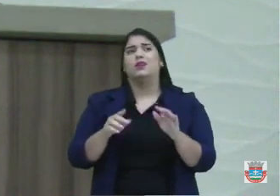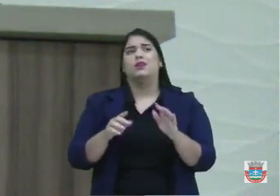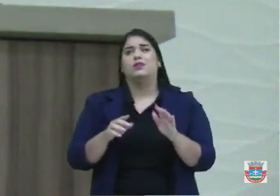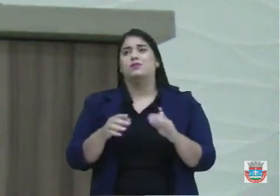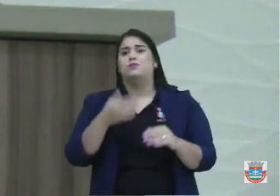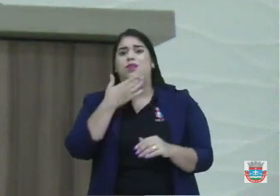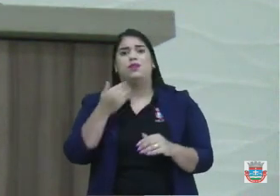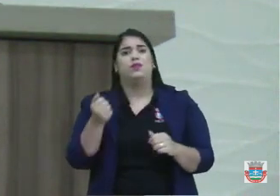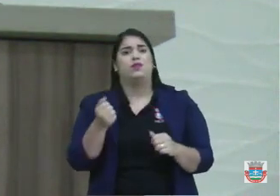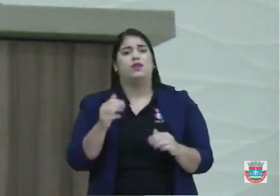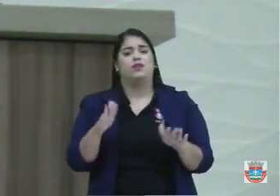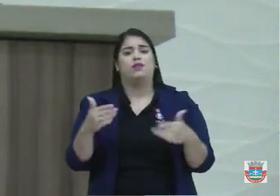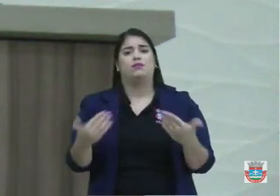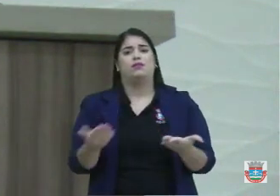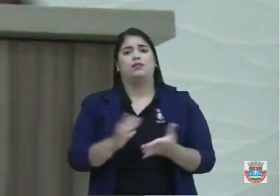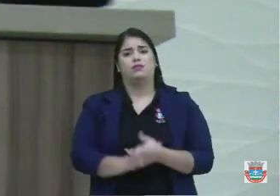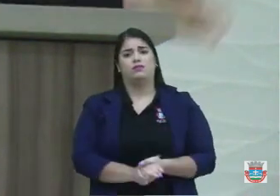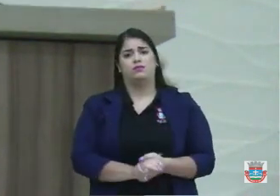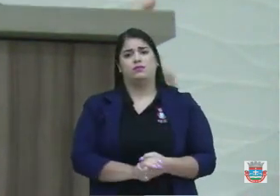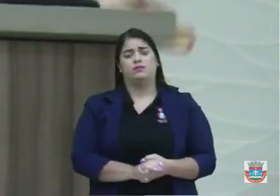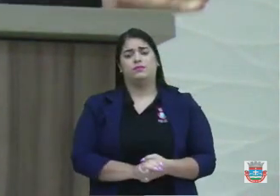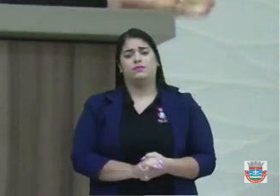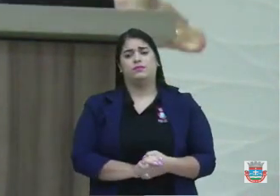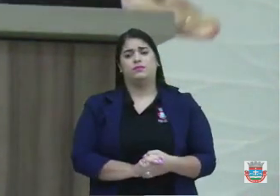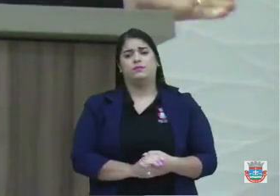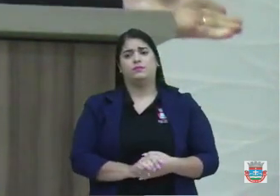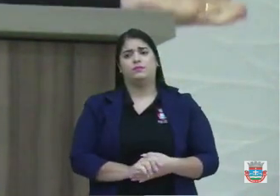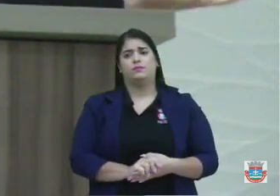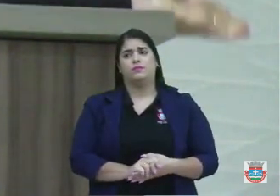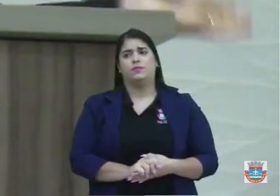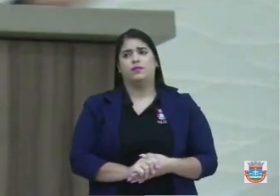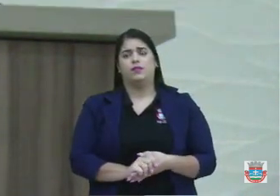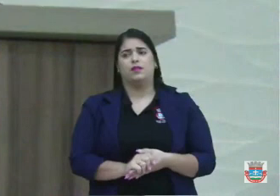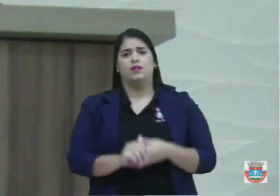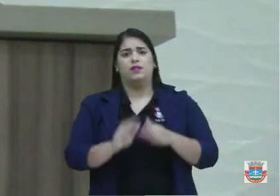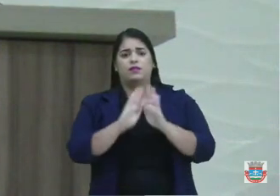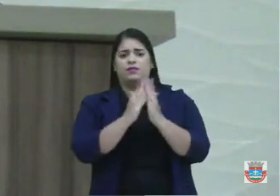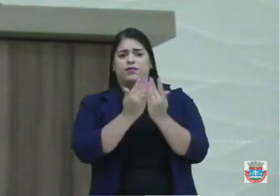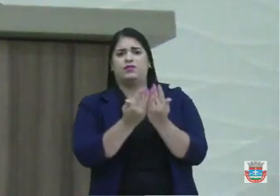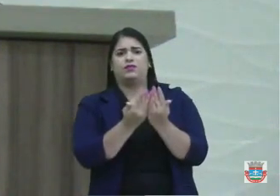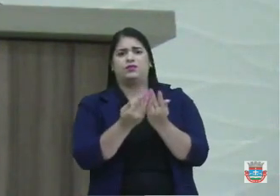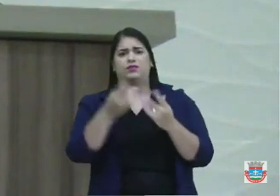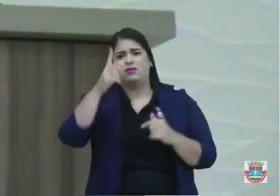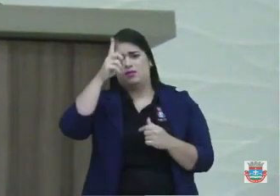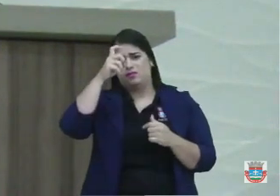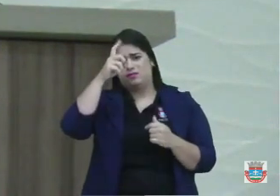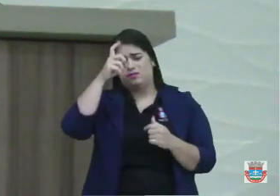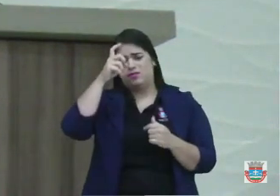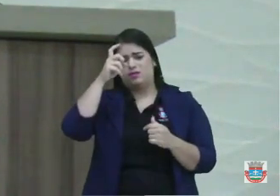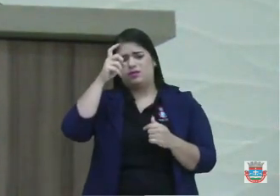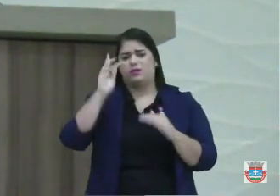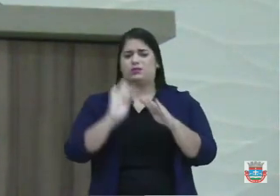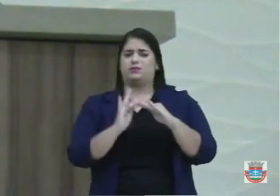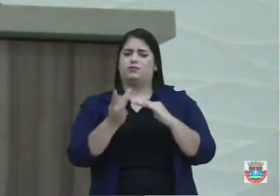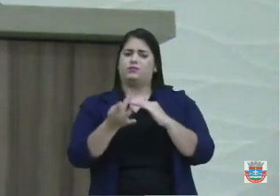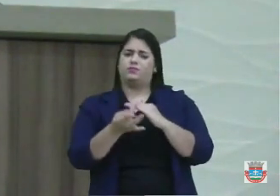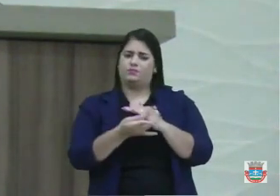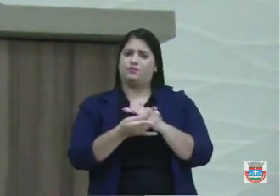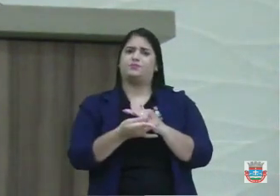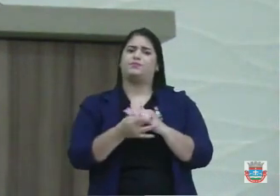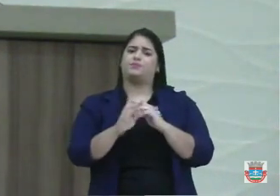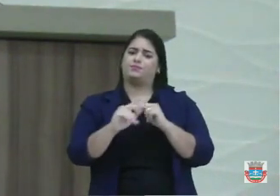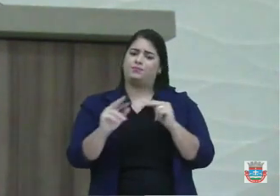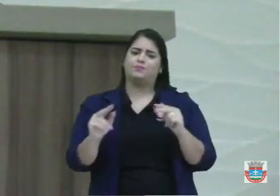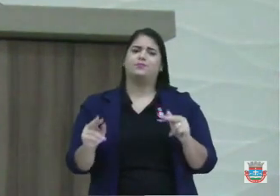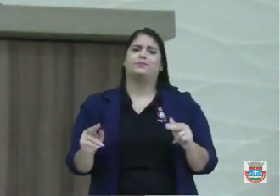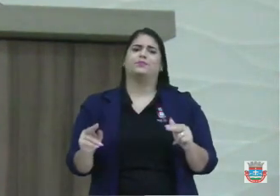melhorar. Como estava querendo fechar até o hospital que passou na rede social, em vez de abrir mais, em vez